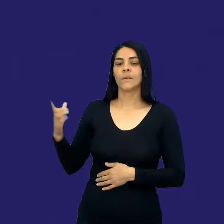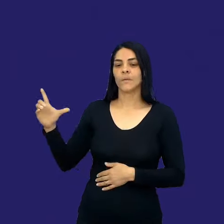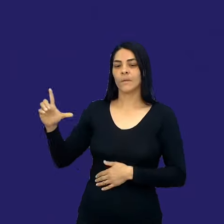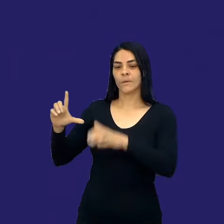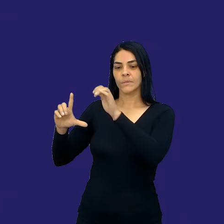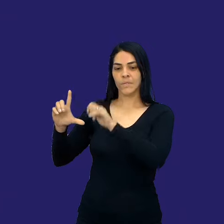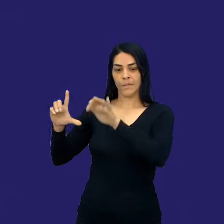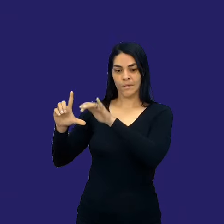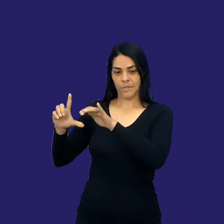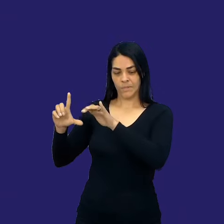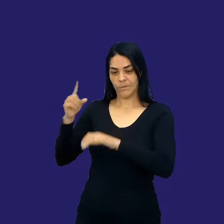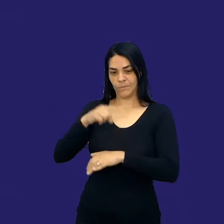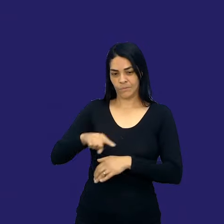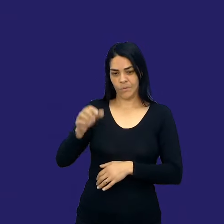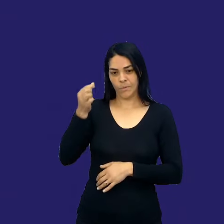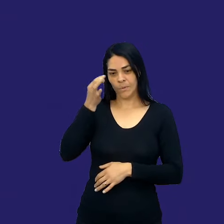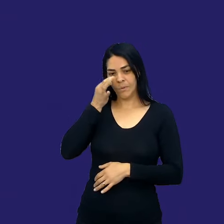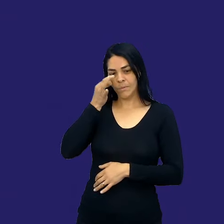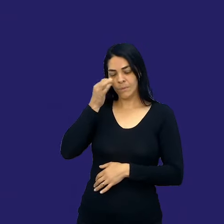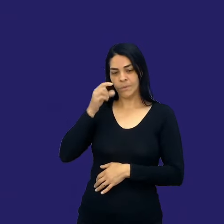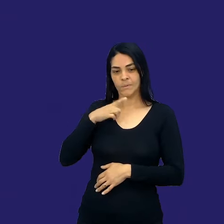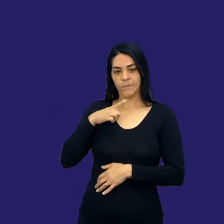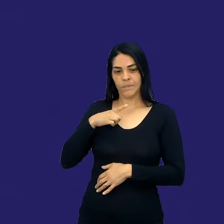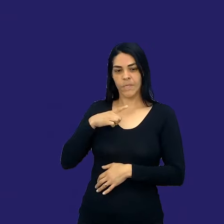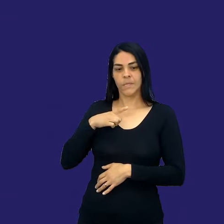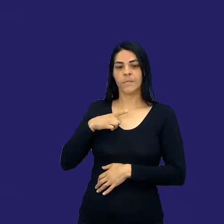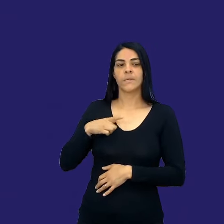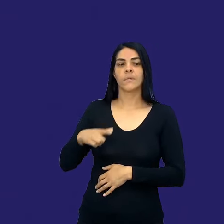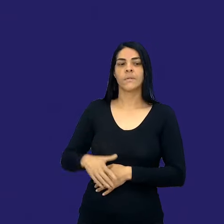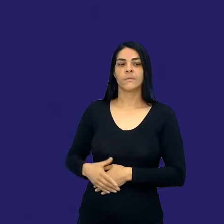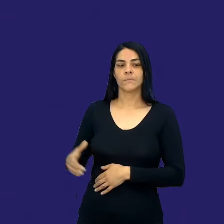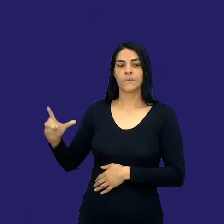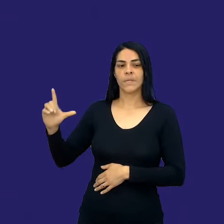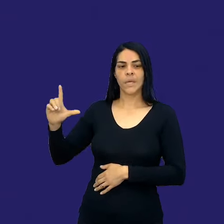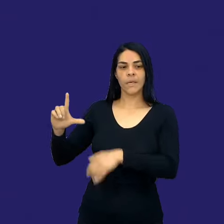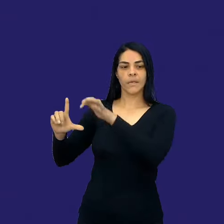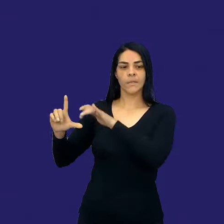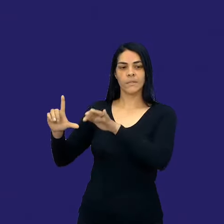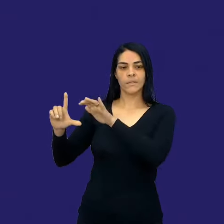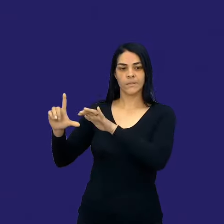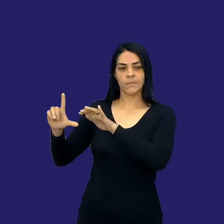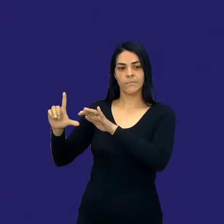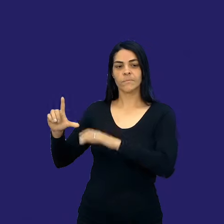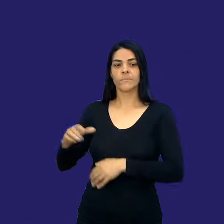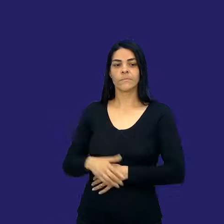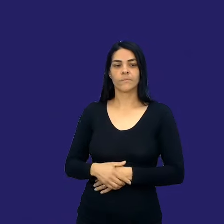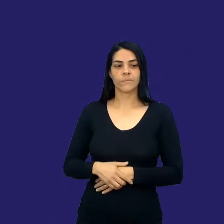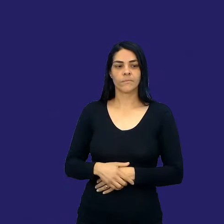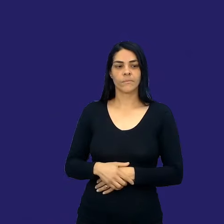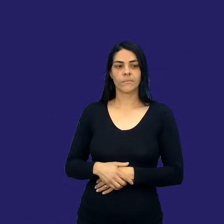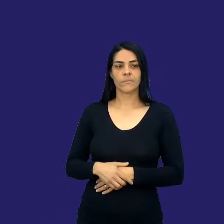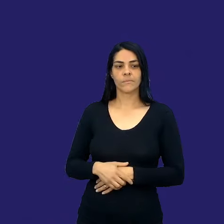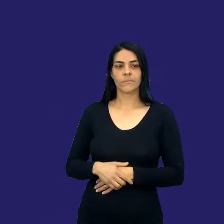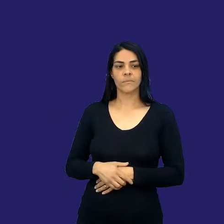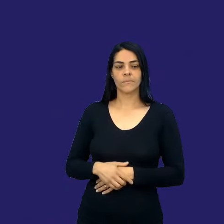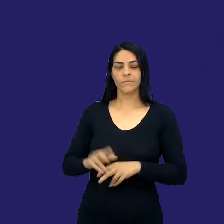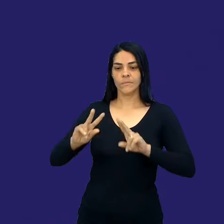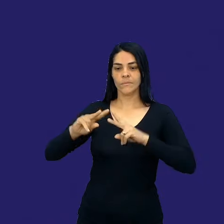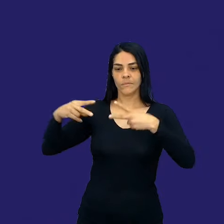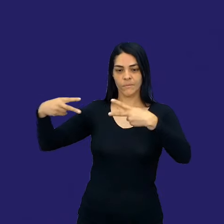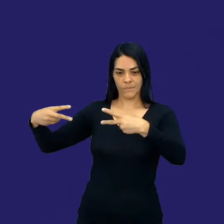observar, bem como também um link que leva vocês até os cadernos do Aprender Sempre, lá